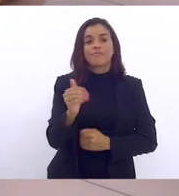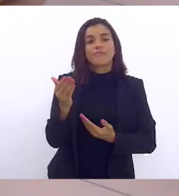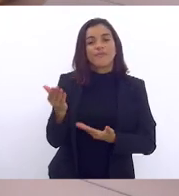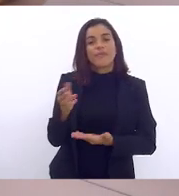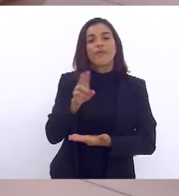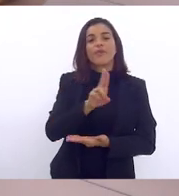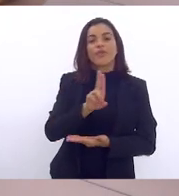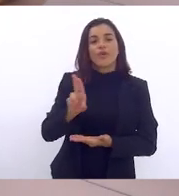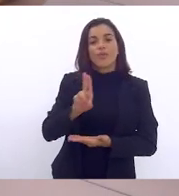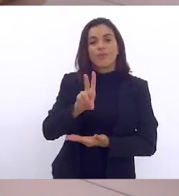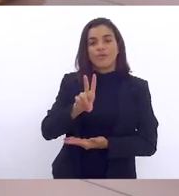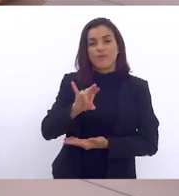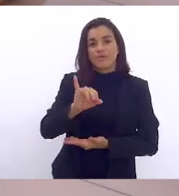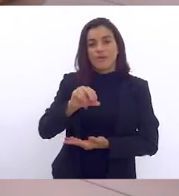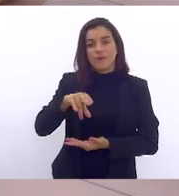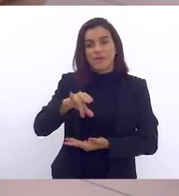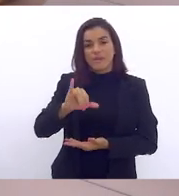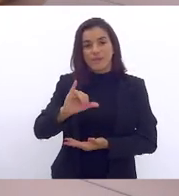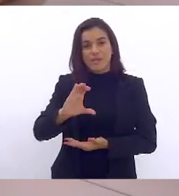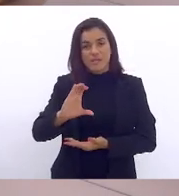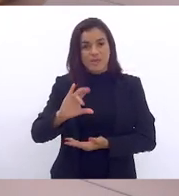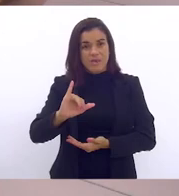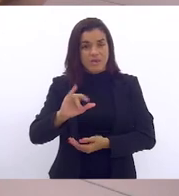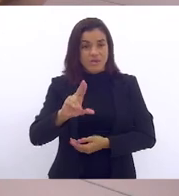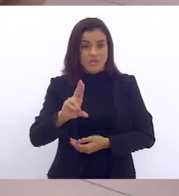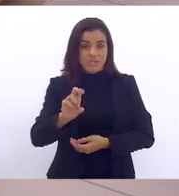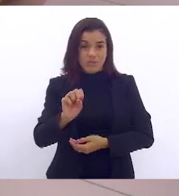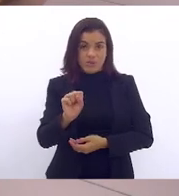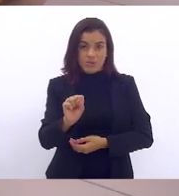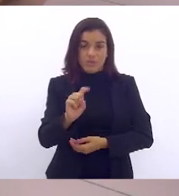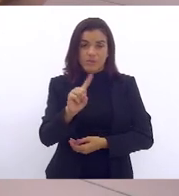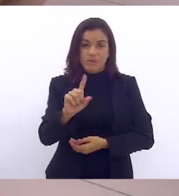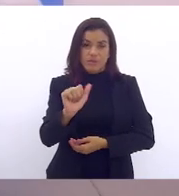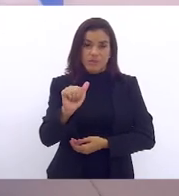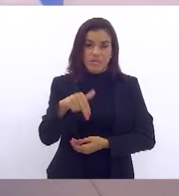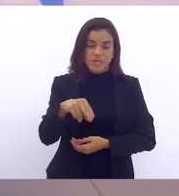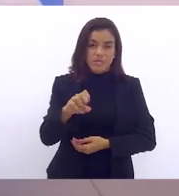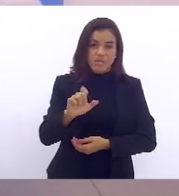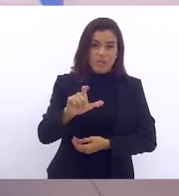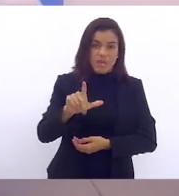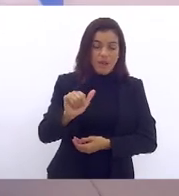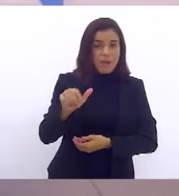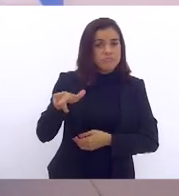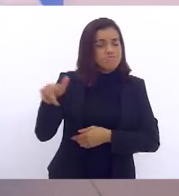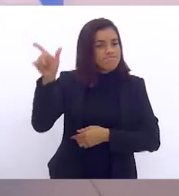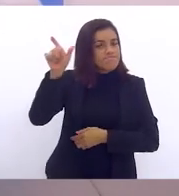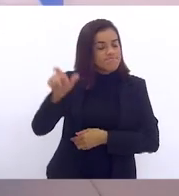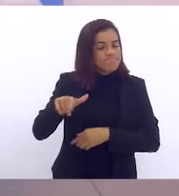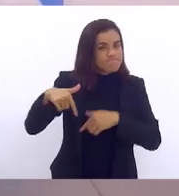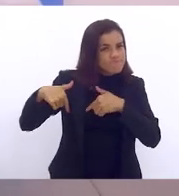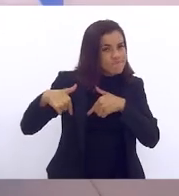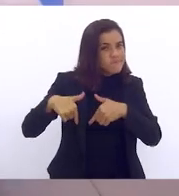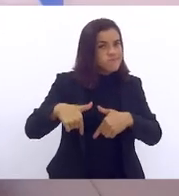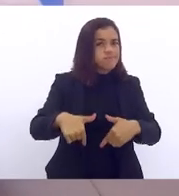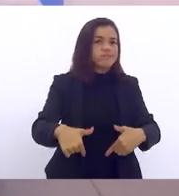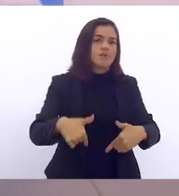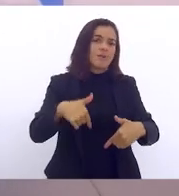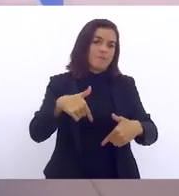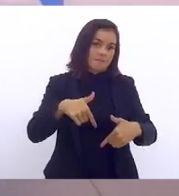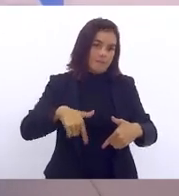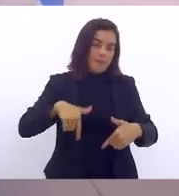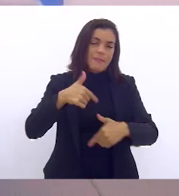estar aqui presente que é também morador de Angra que está bastante engajado aí Ness nesses